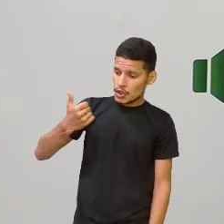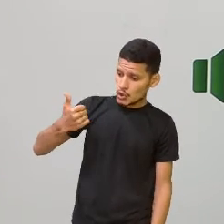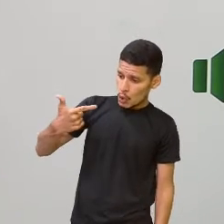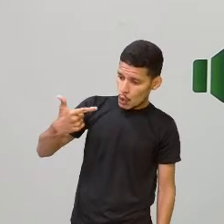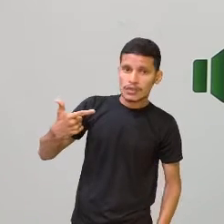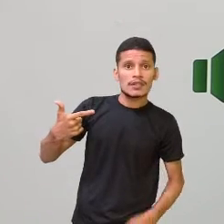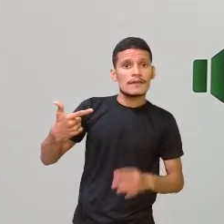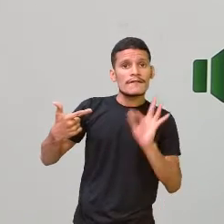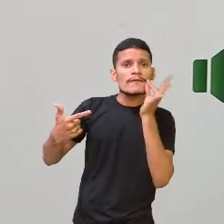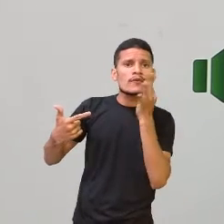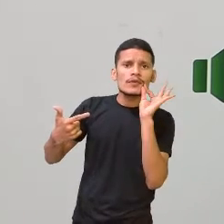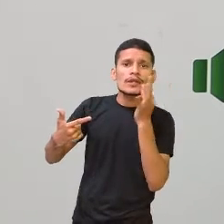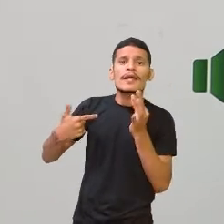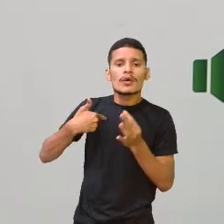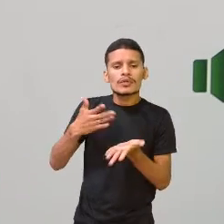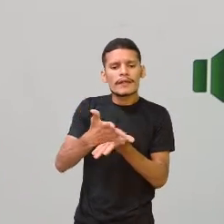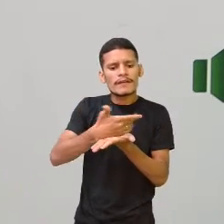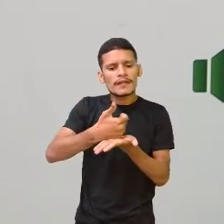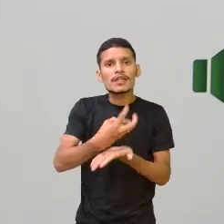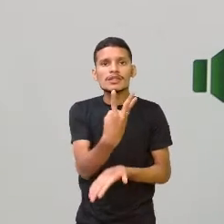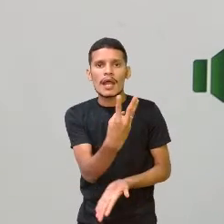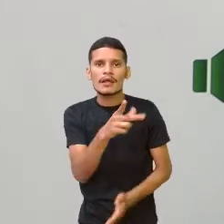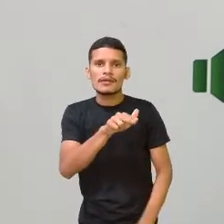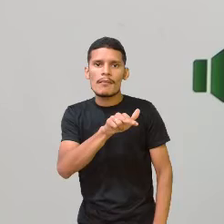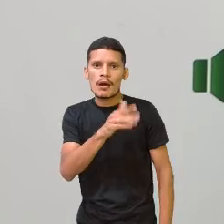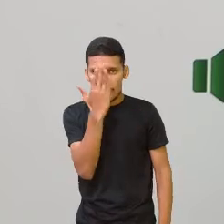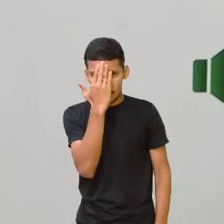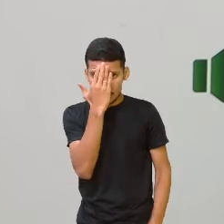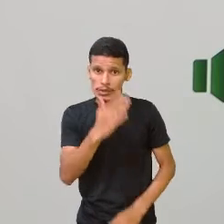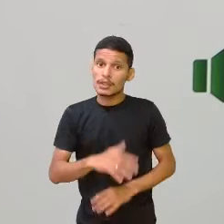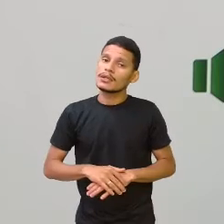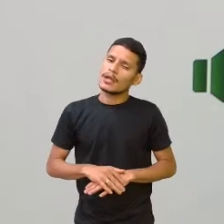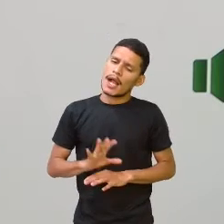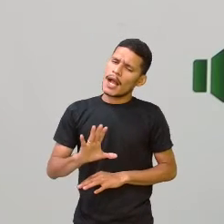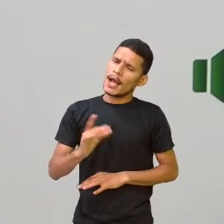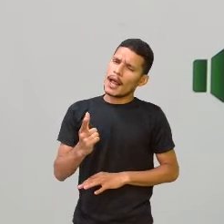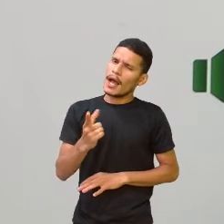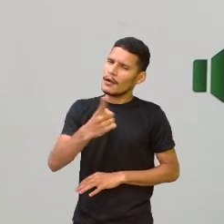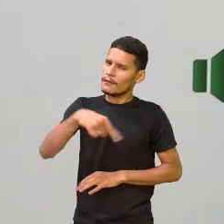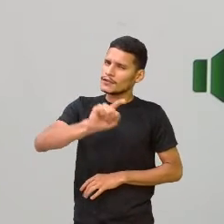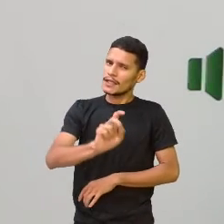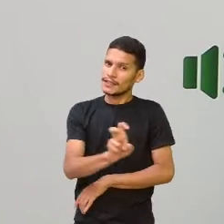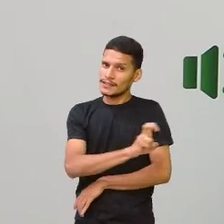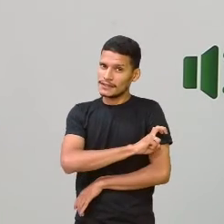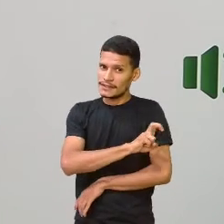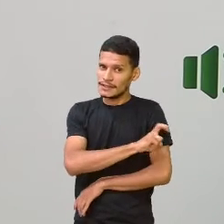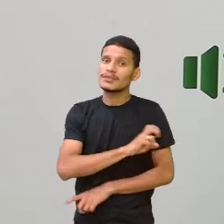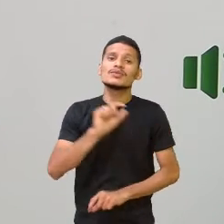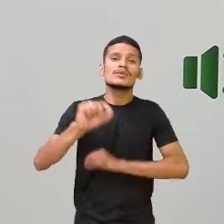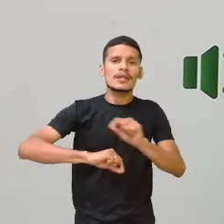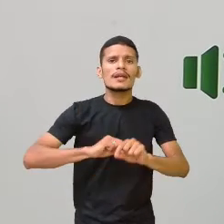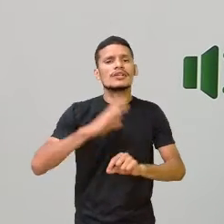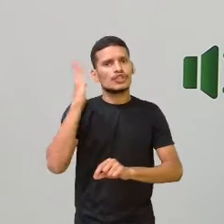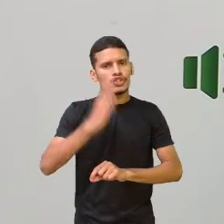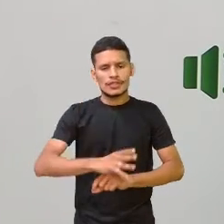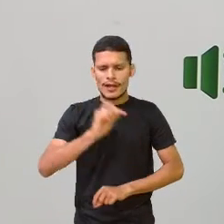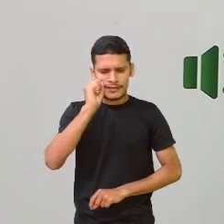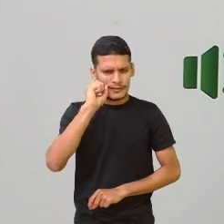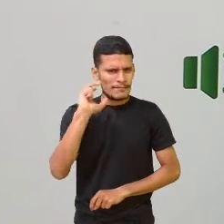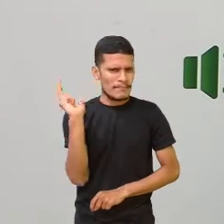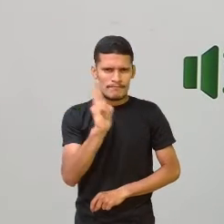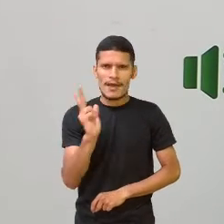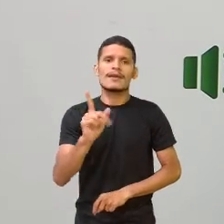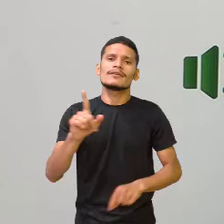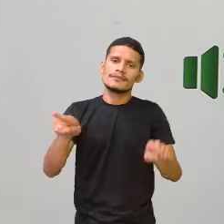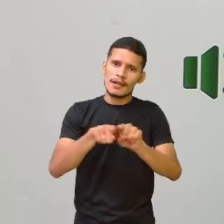vou dividir entre os 3 irmãos, não é isso? E claro, você do quinto ano já está esperto e já fez